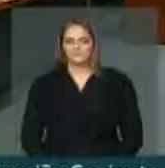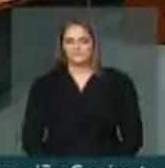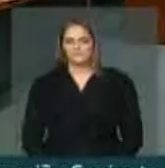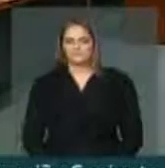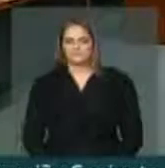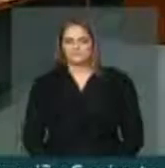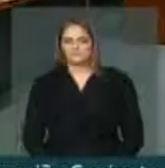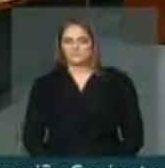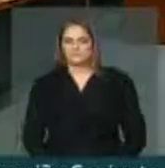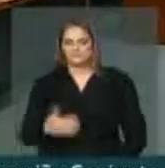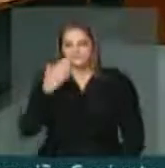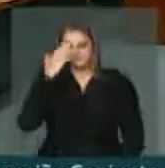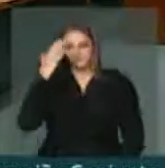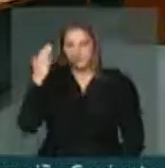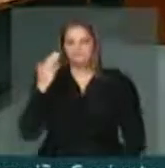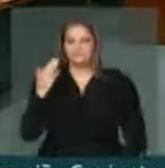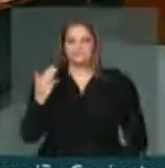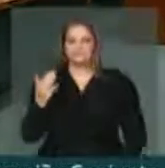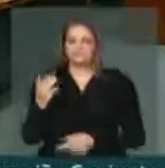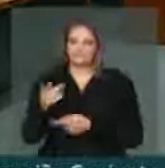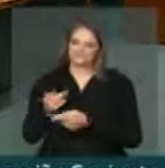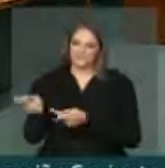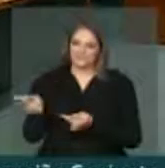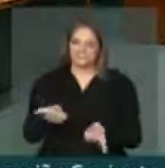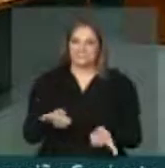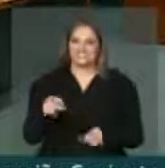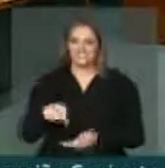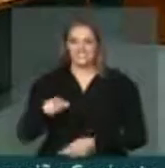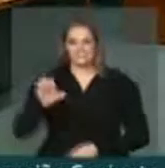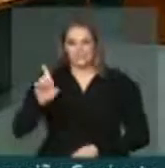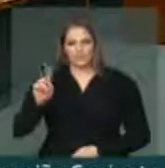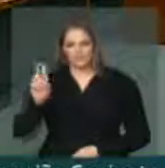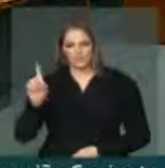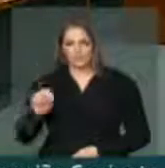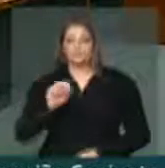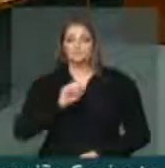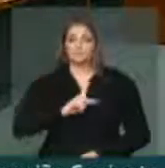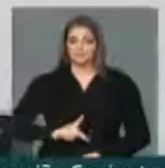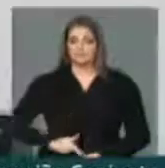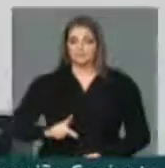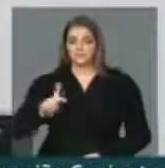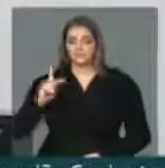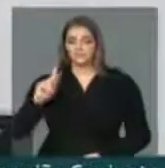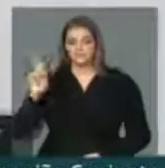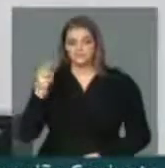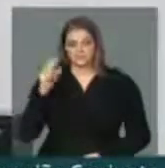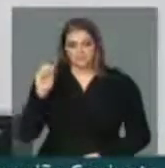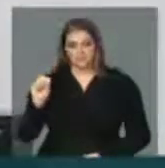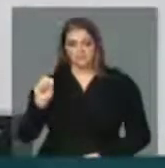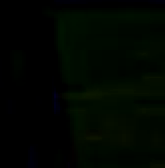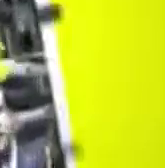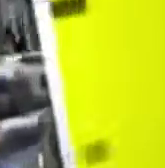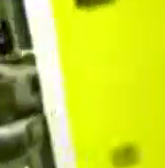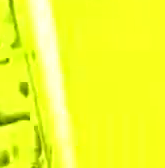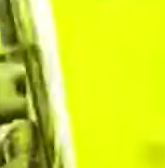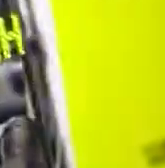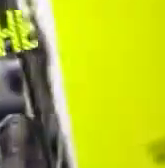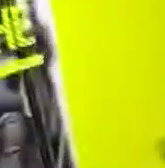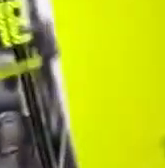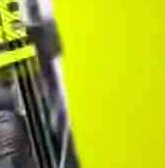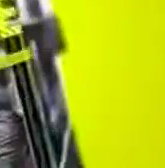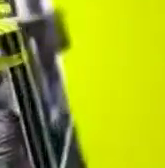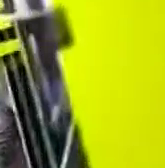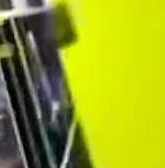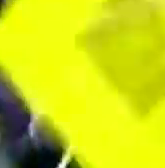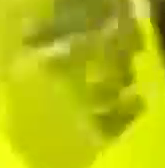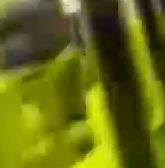Obrigado ao nosso ilustre visitante, Eduardo Machado, presidente do Partido Humanista da Solidariedade. Que não